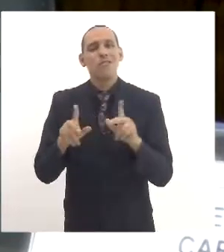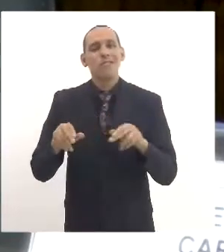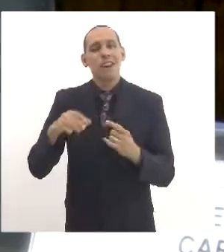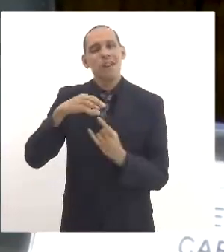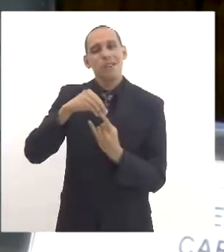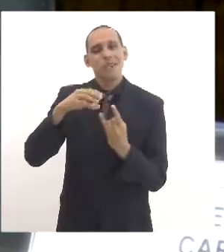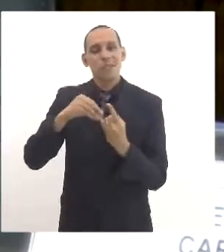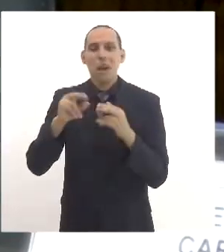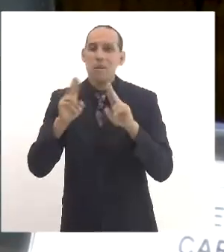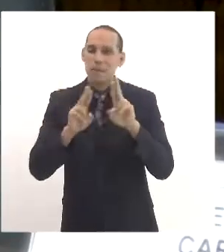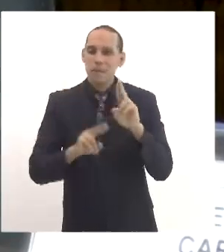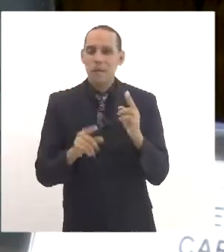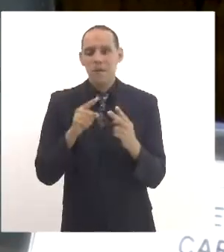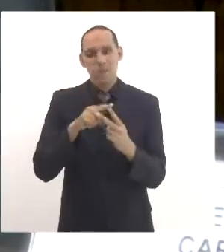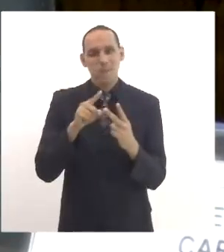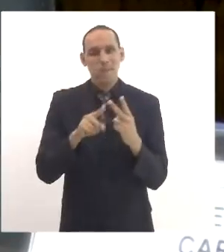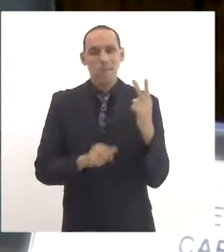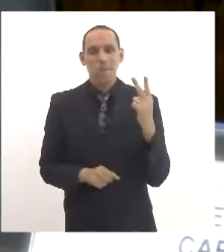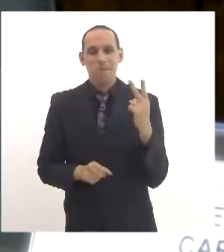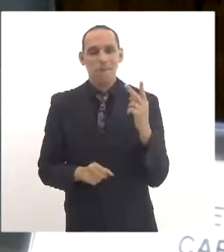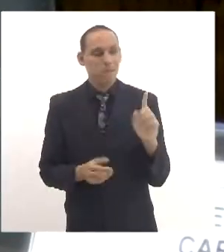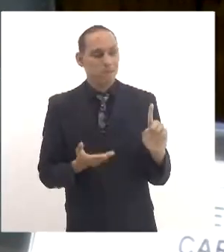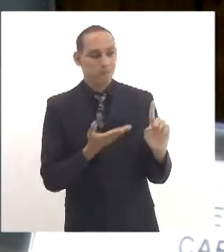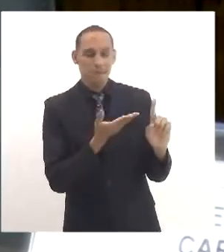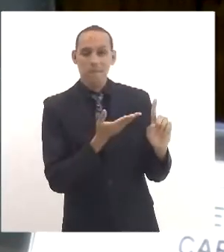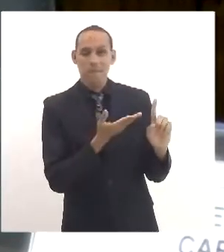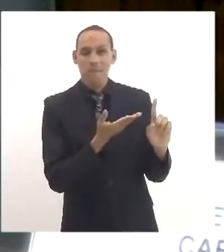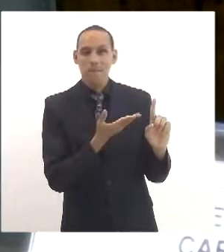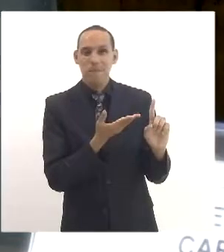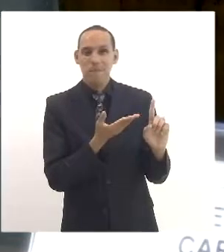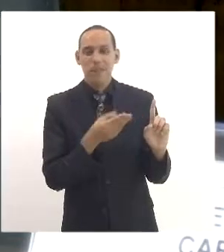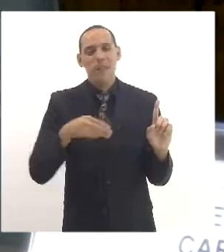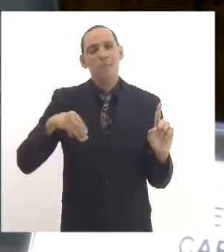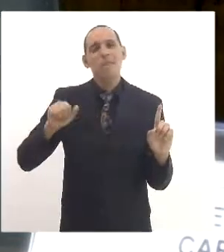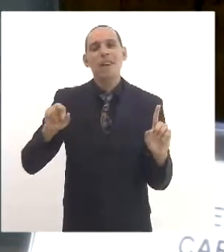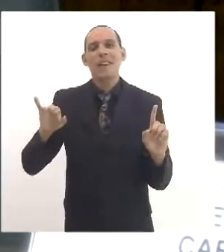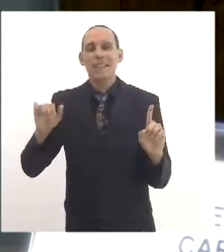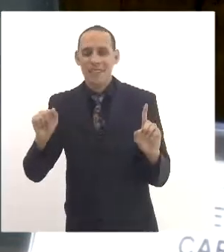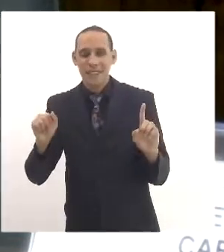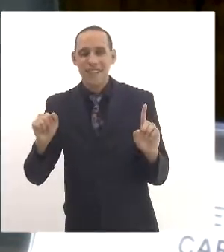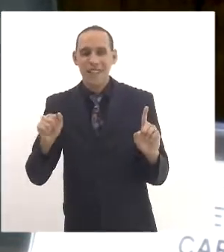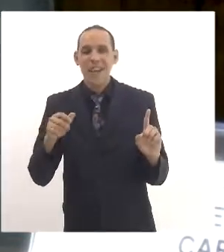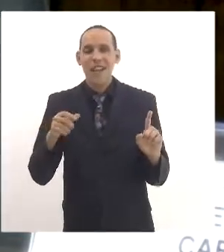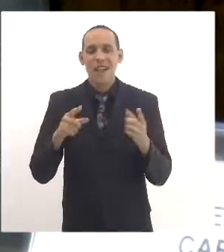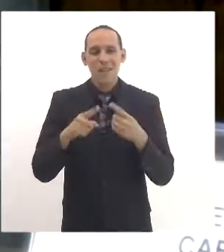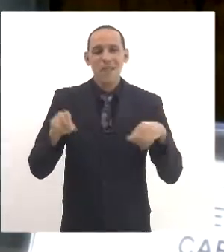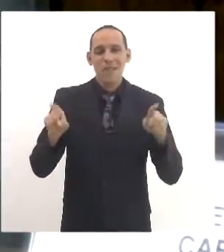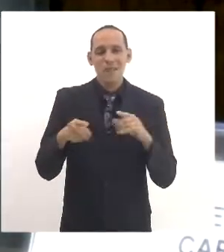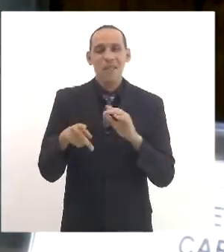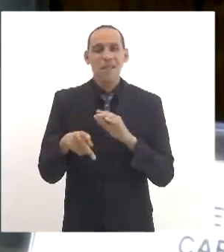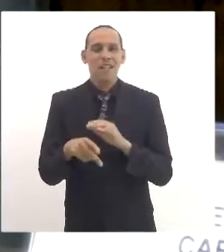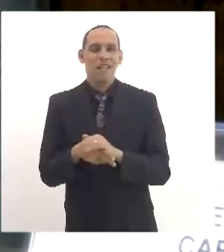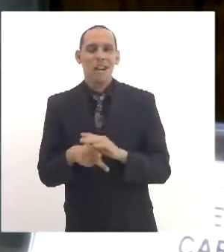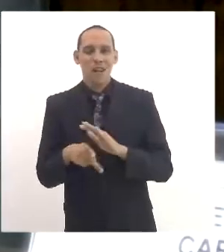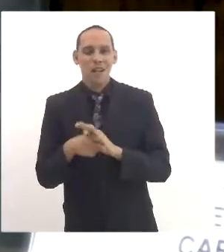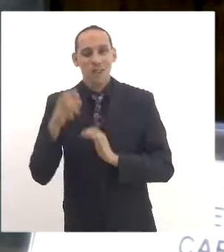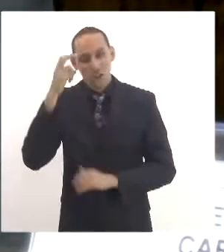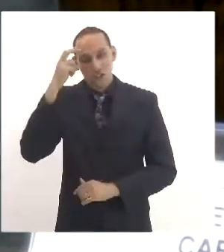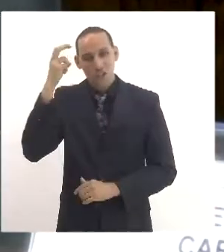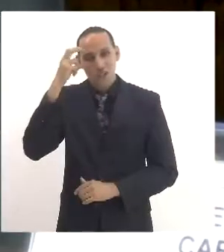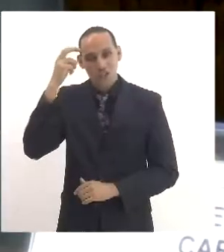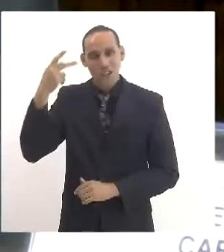própria UFRJ. Manuel Heitor é como a Maria Maria, da linda canção, do hino composto por 2 gênios